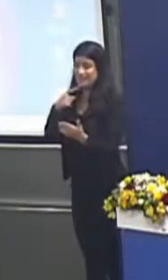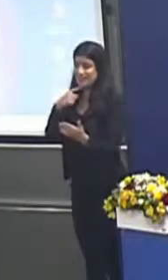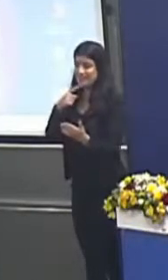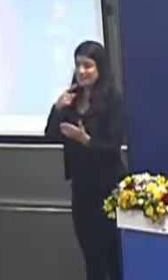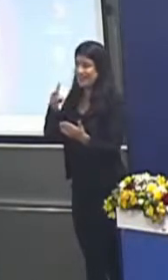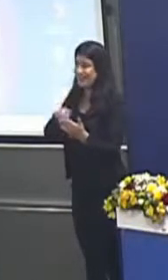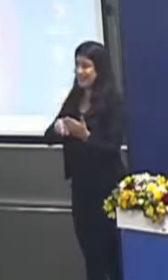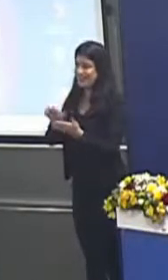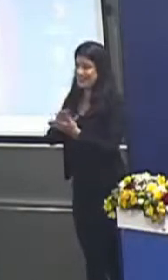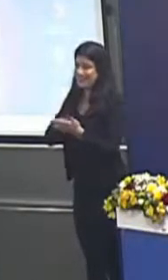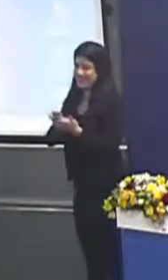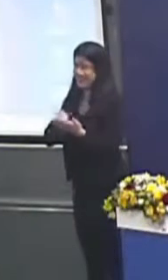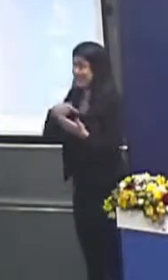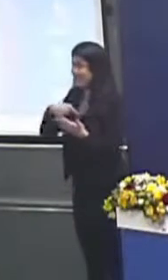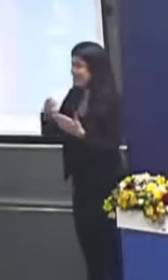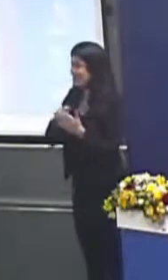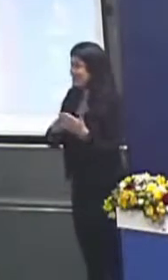que eu não tô...